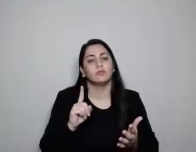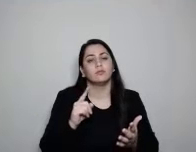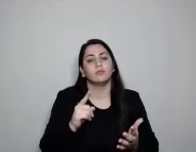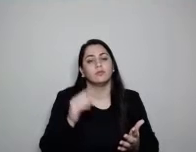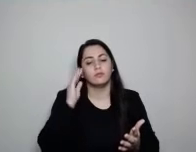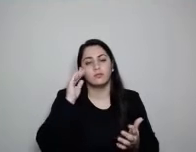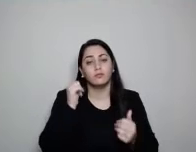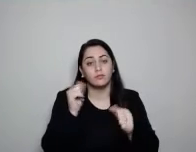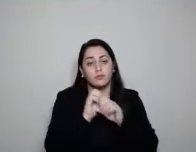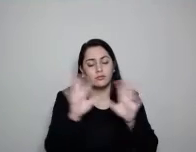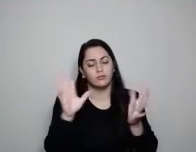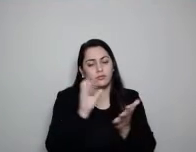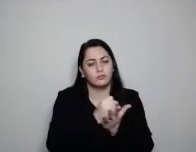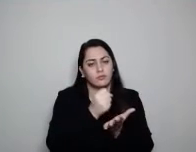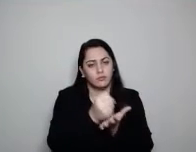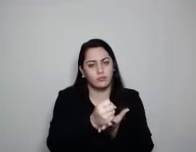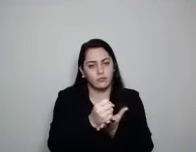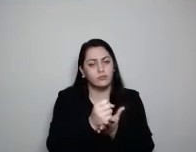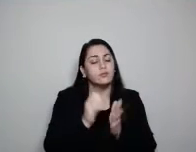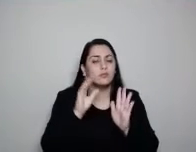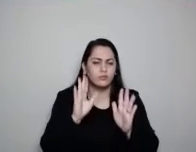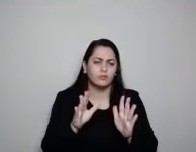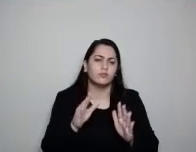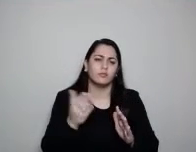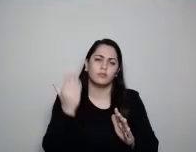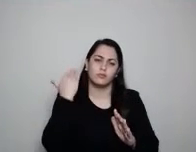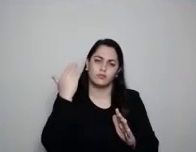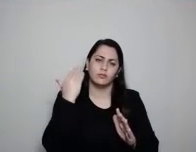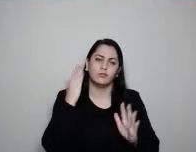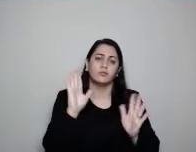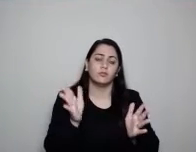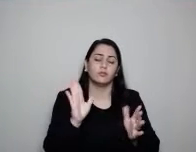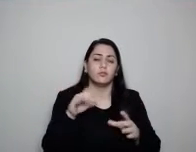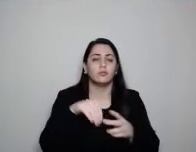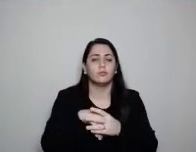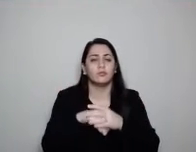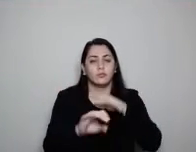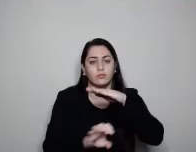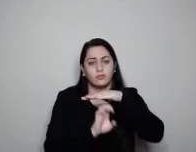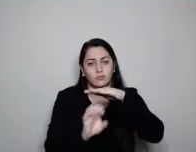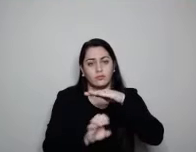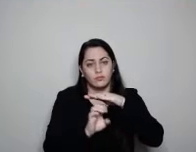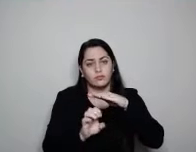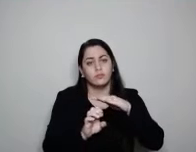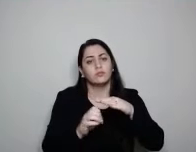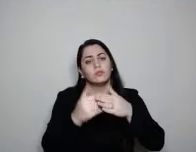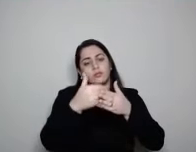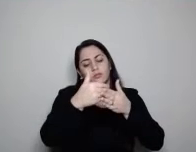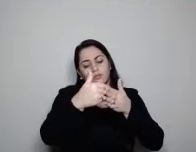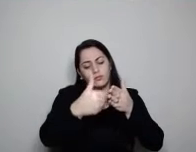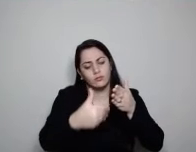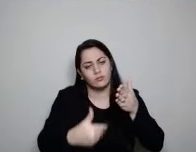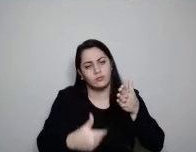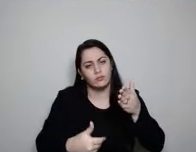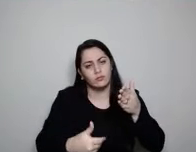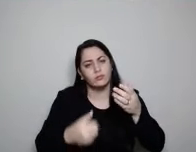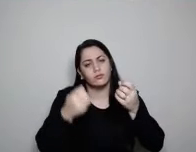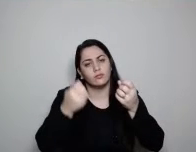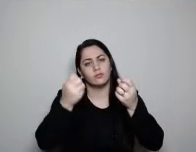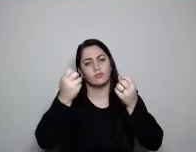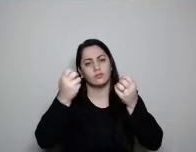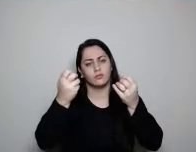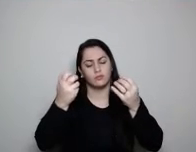que há algum tempo foi adotado pela empresa um novo script para poder sanar essas